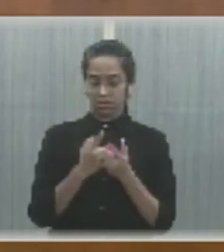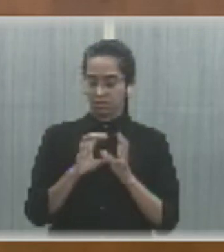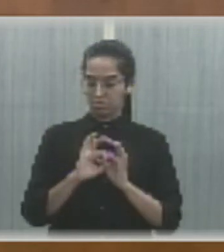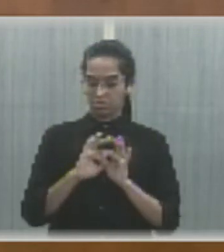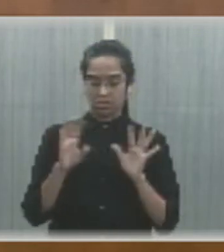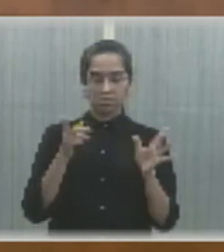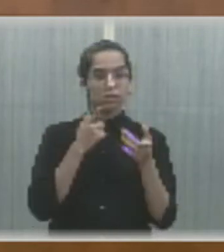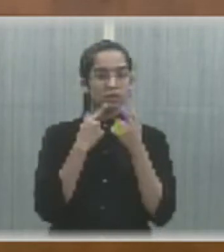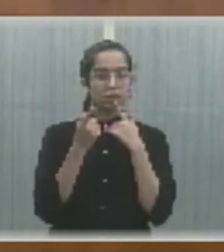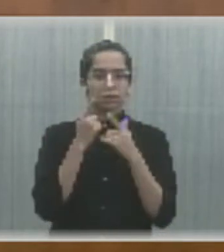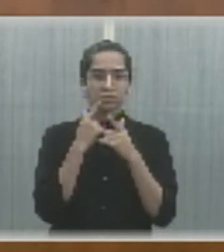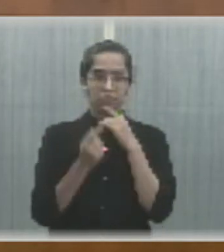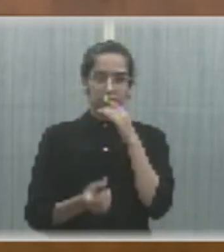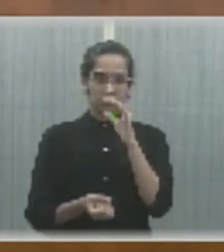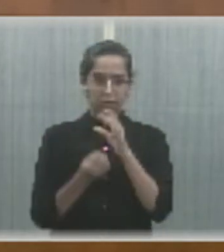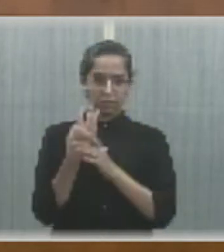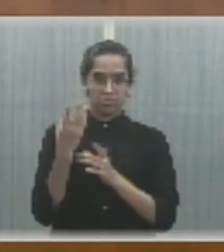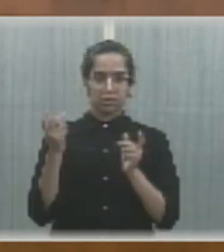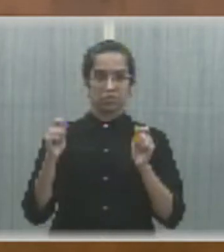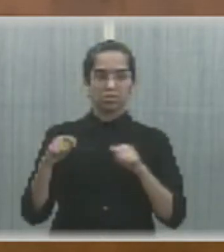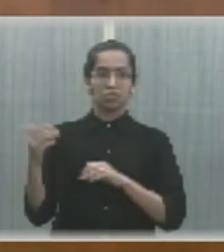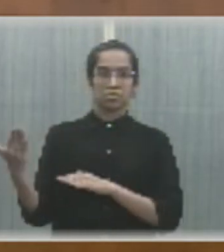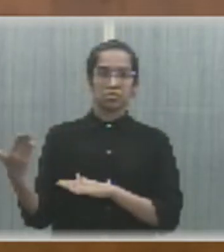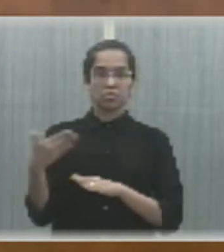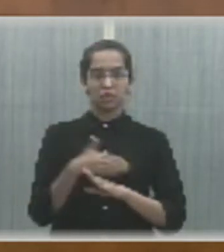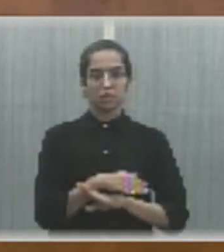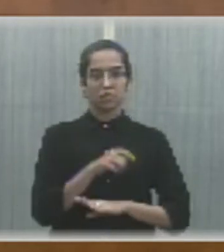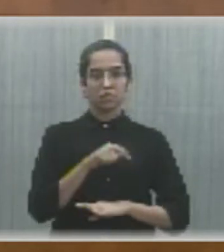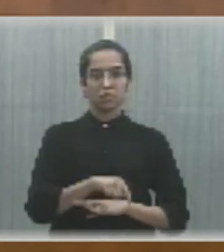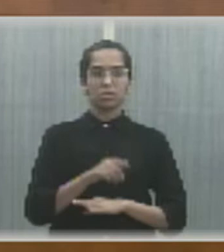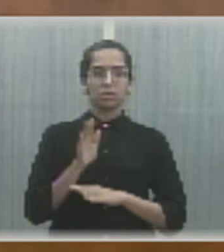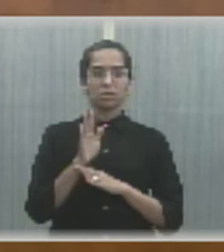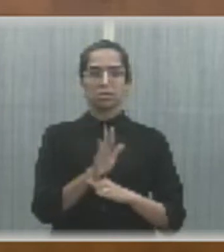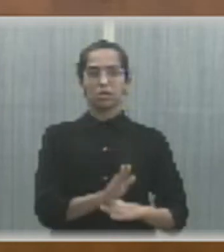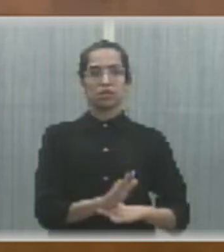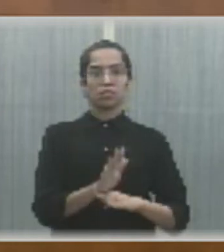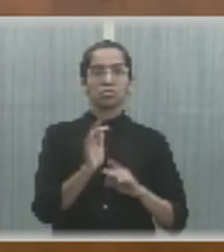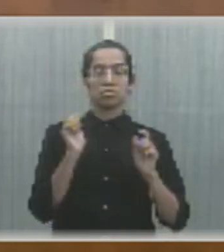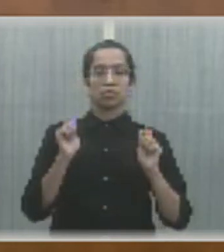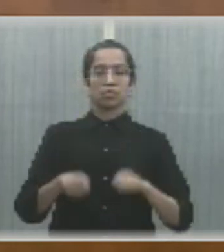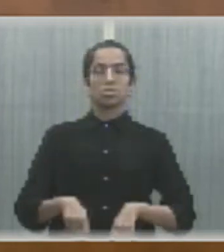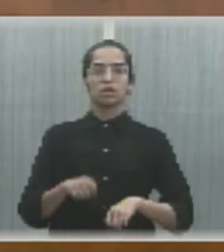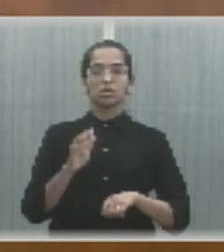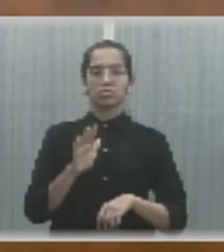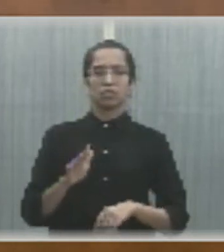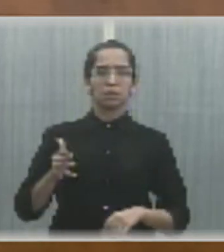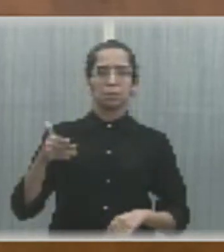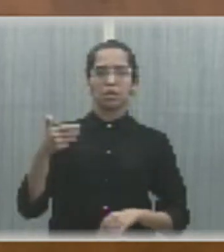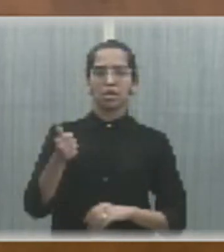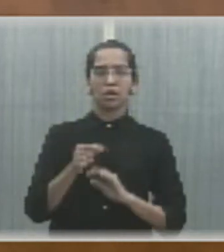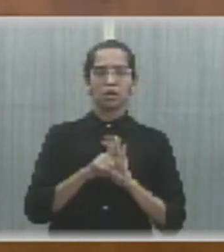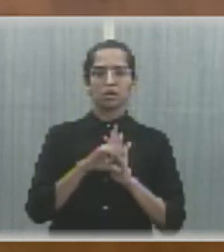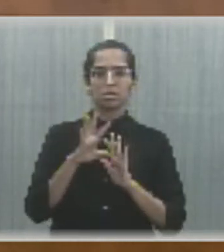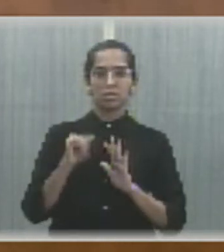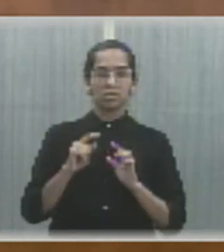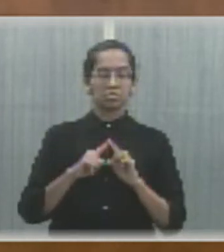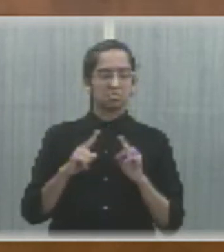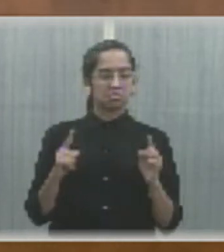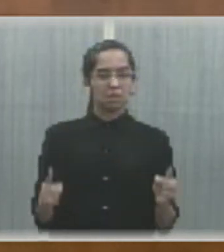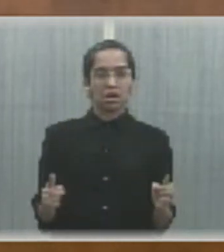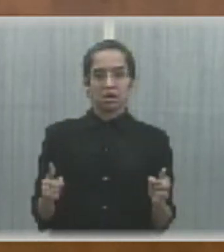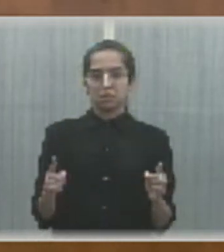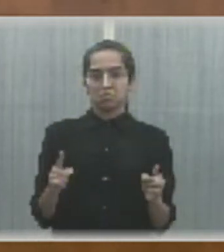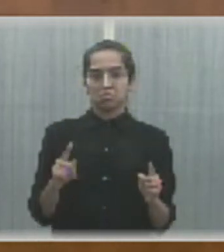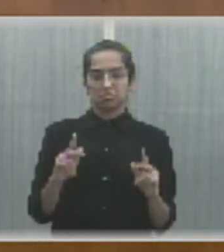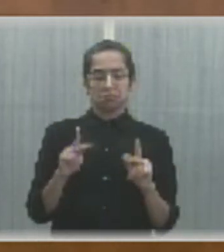diálogo, para que eles trouxessem as contribuições, para que pudessem fazer o melhoramento. Nenhum momento